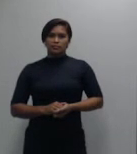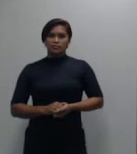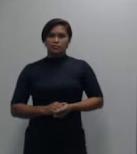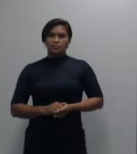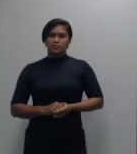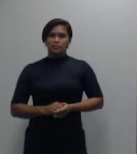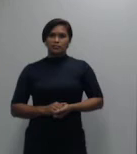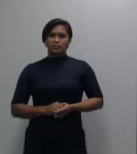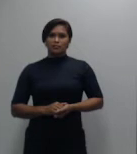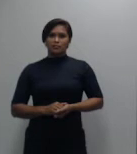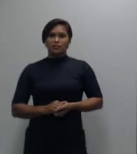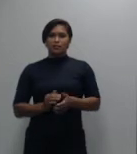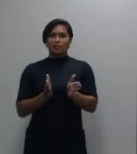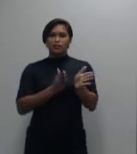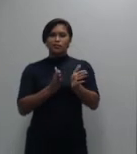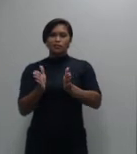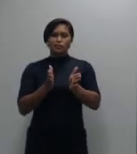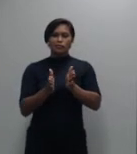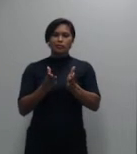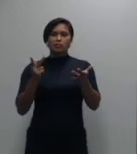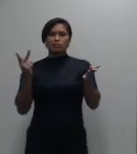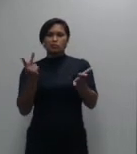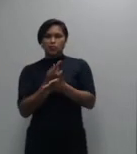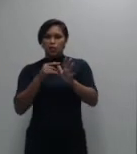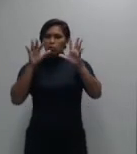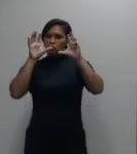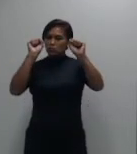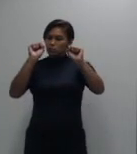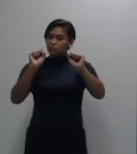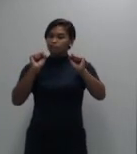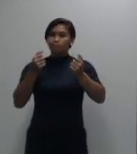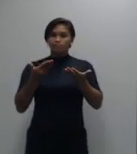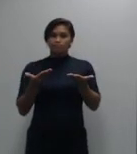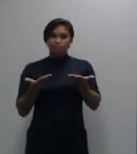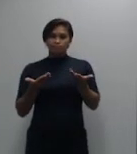e inviabilizando o funcionamento do tribunal